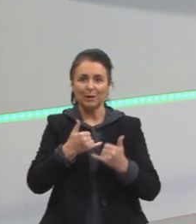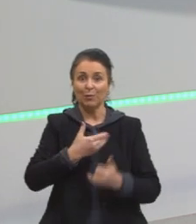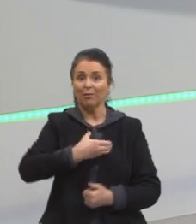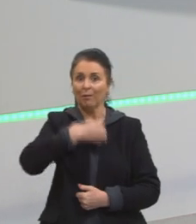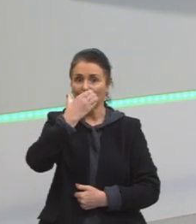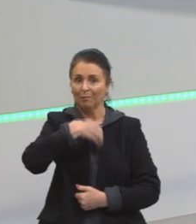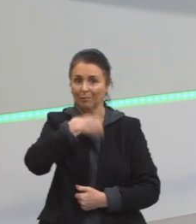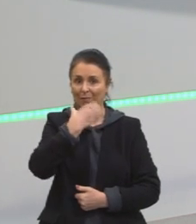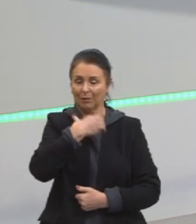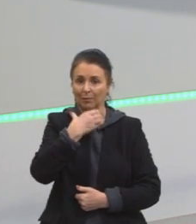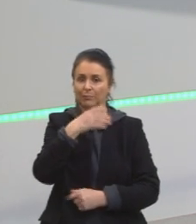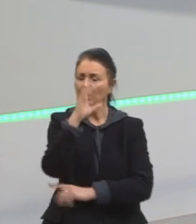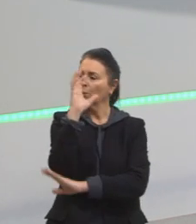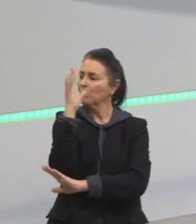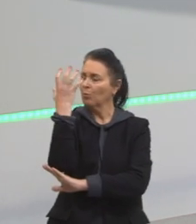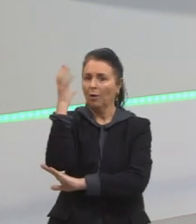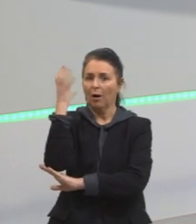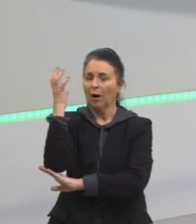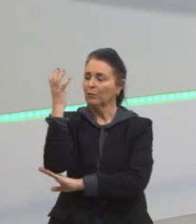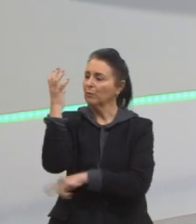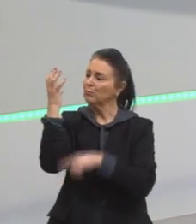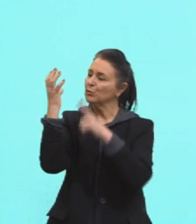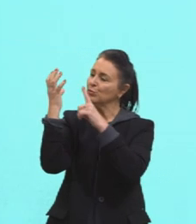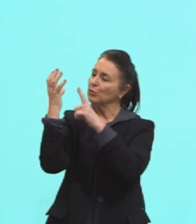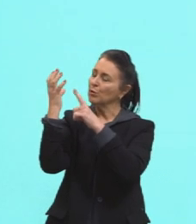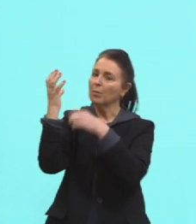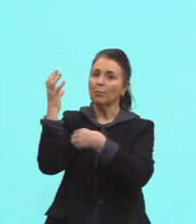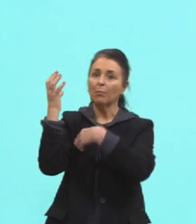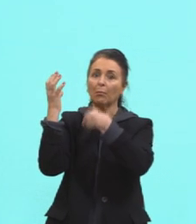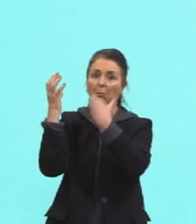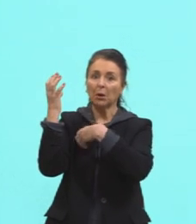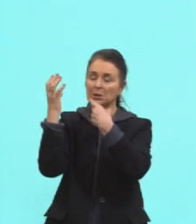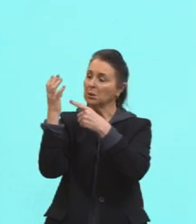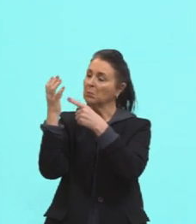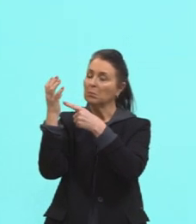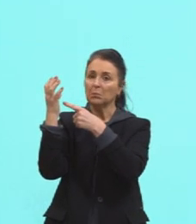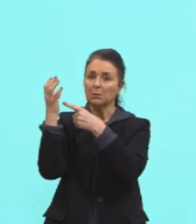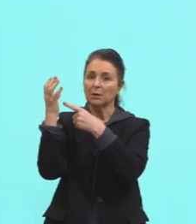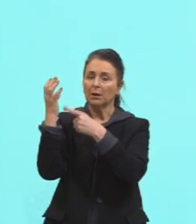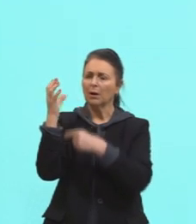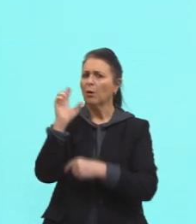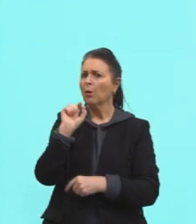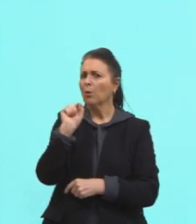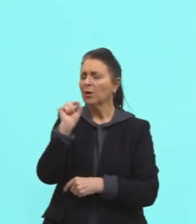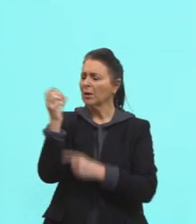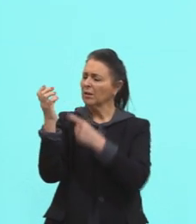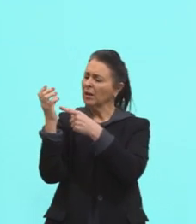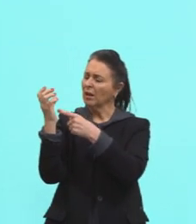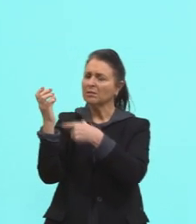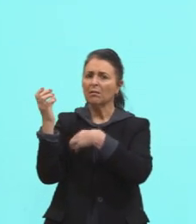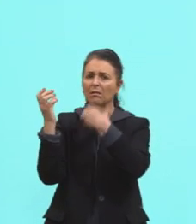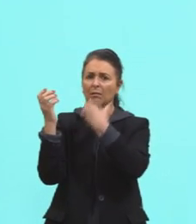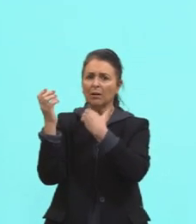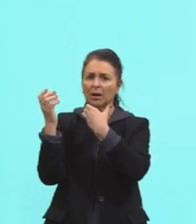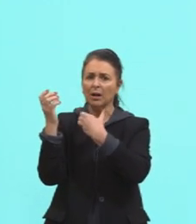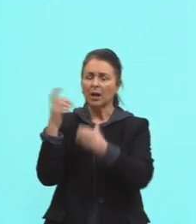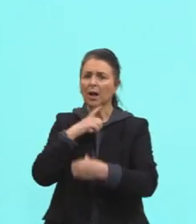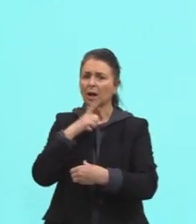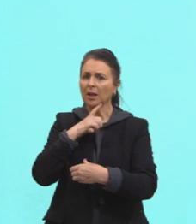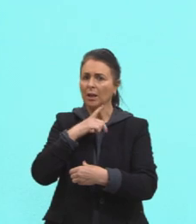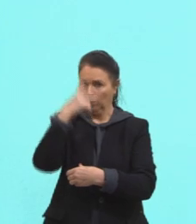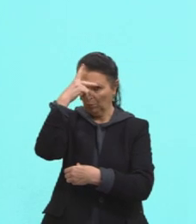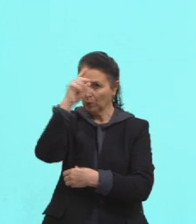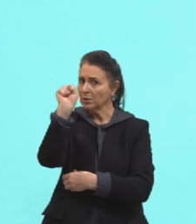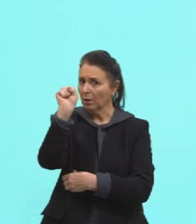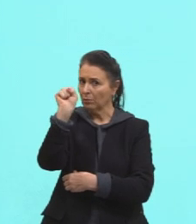tá então a gente tem uma árvore tem uma maçã que paradinha na árvore tá Quê que essa maçã Ela tem ela tem um certo potencial